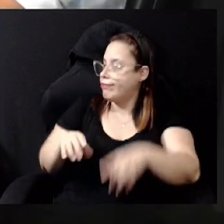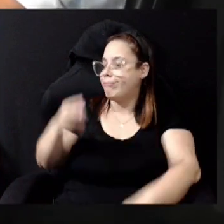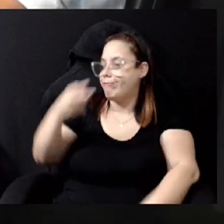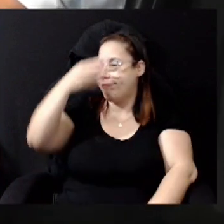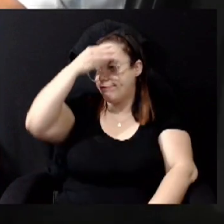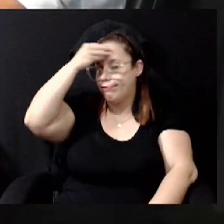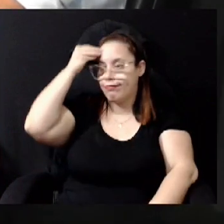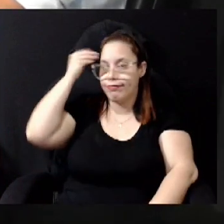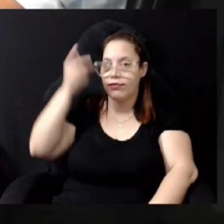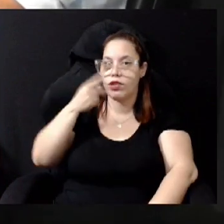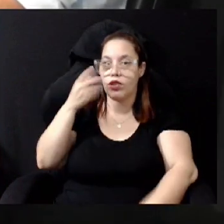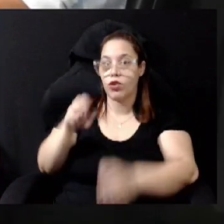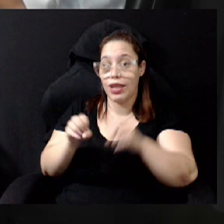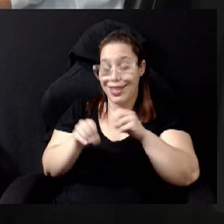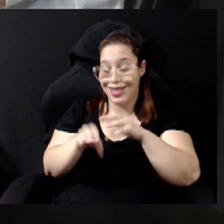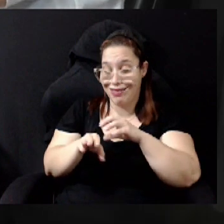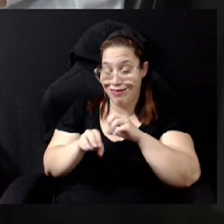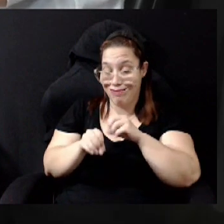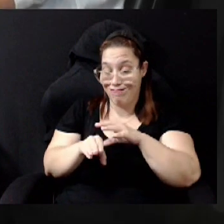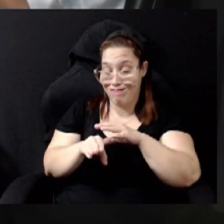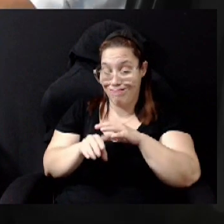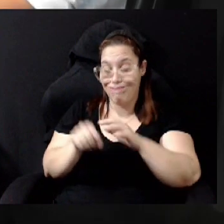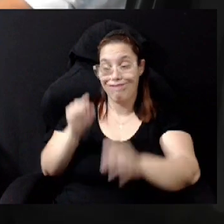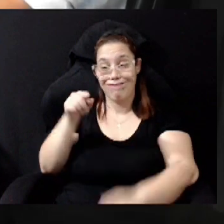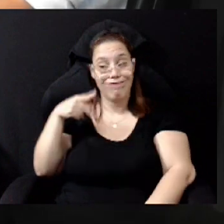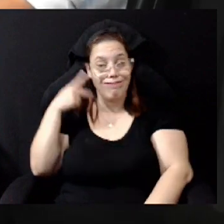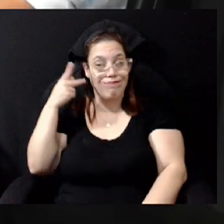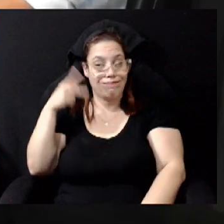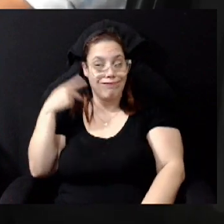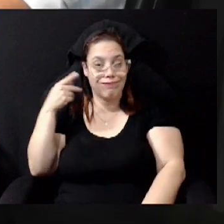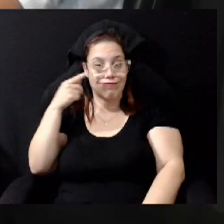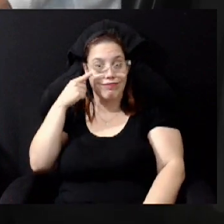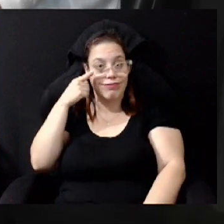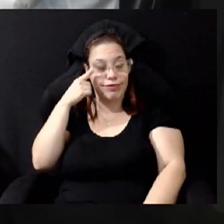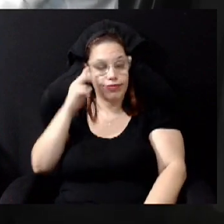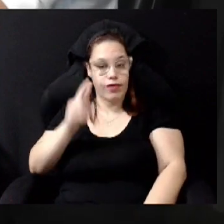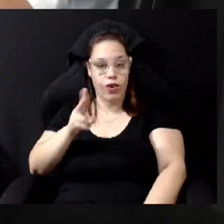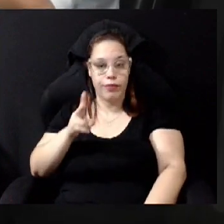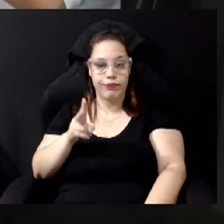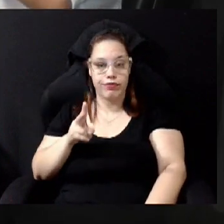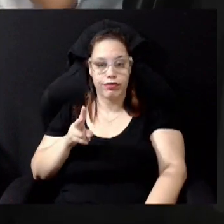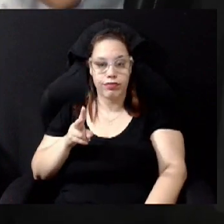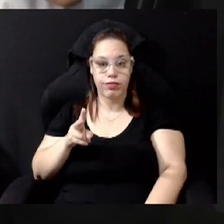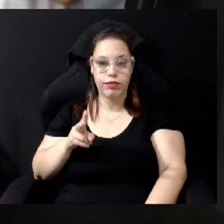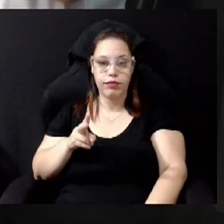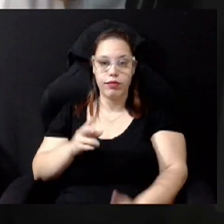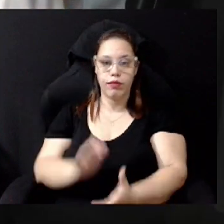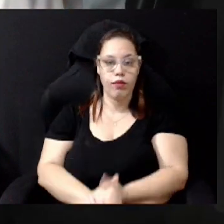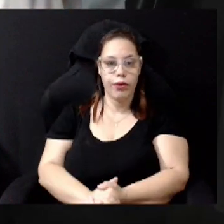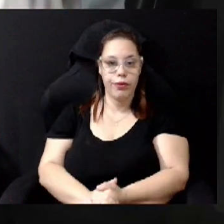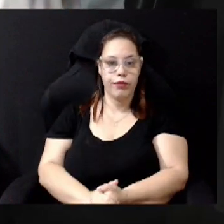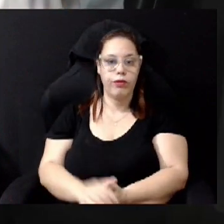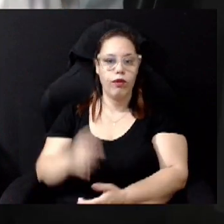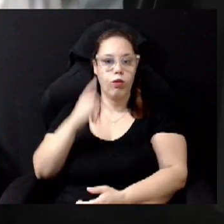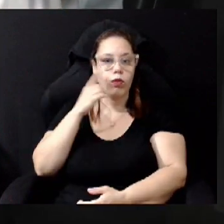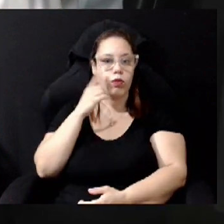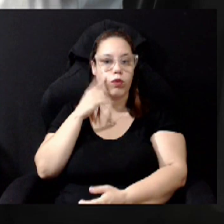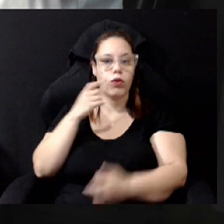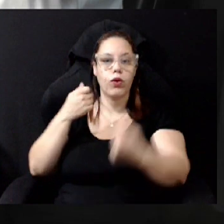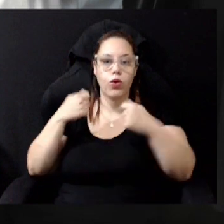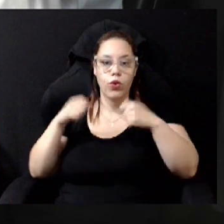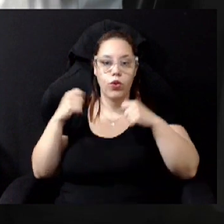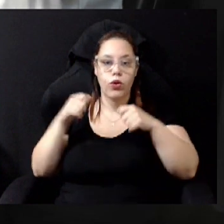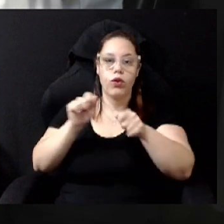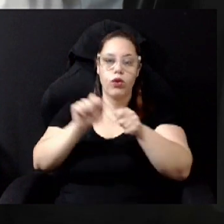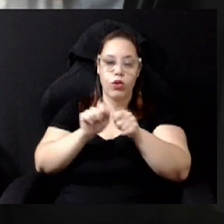educação, né? E o vereador, ele sempre também atuou nessa questão, inclusive olha, a gente precisa fazer com que a